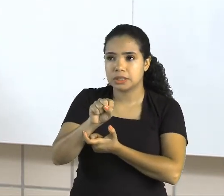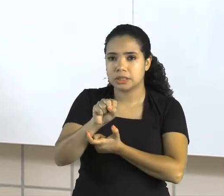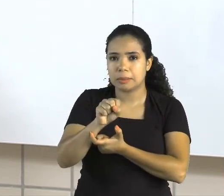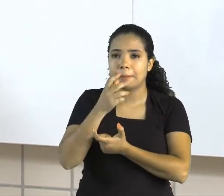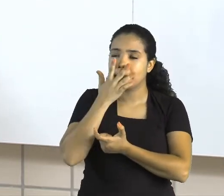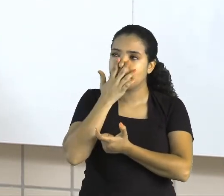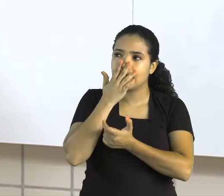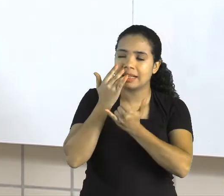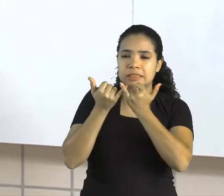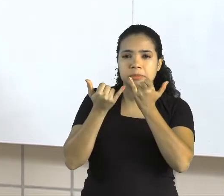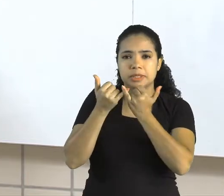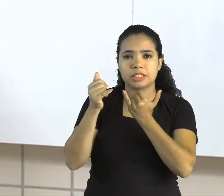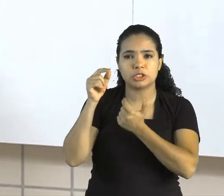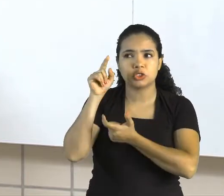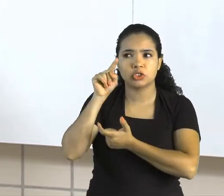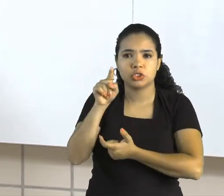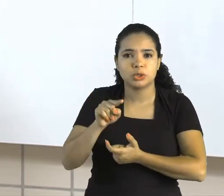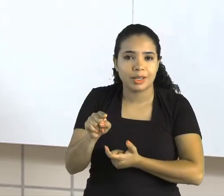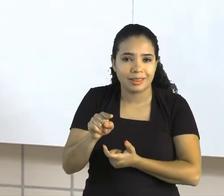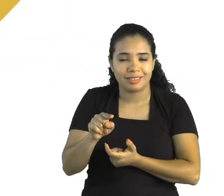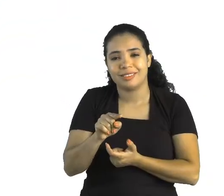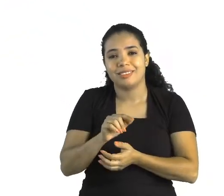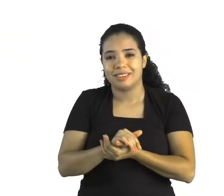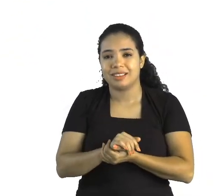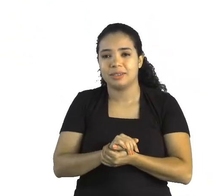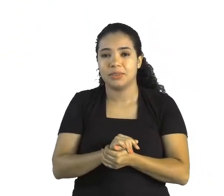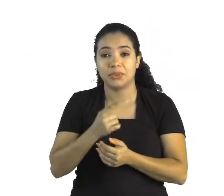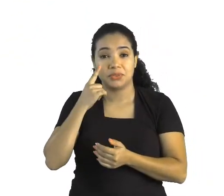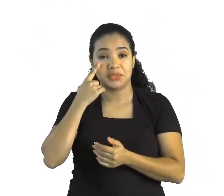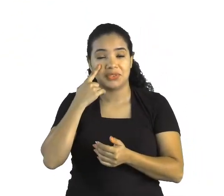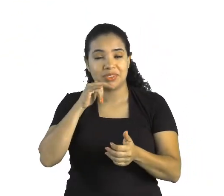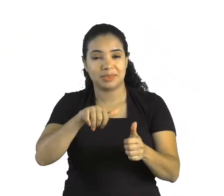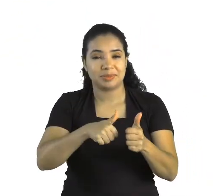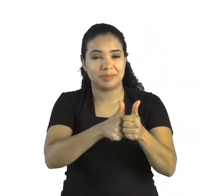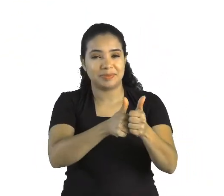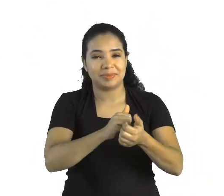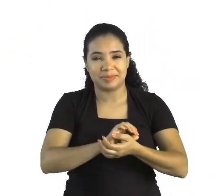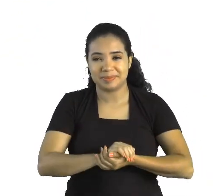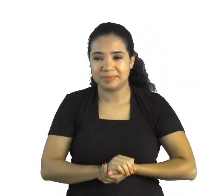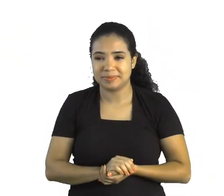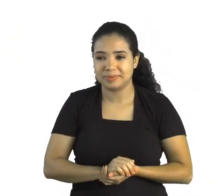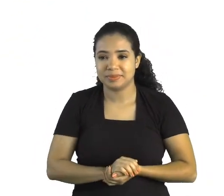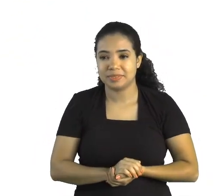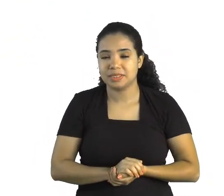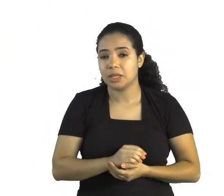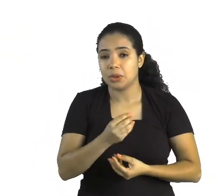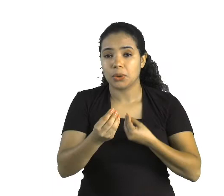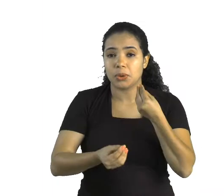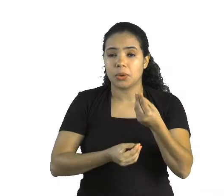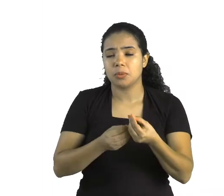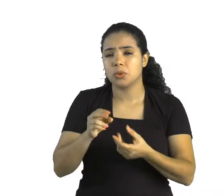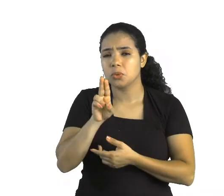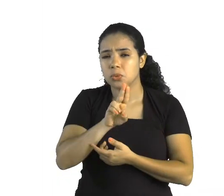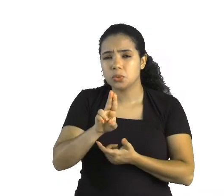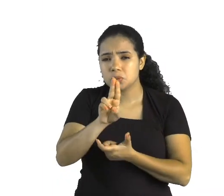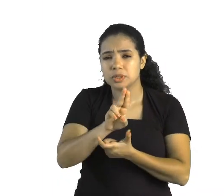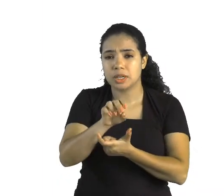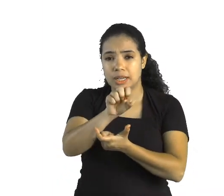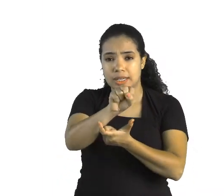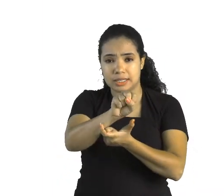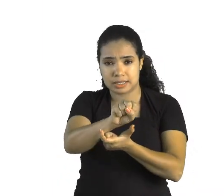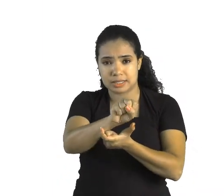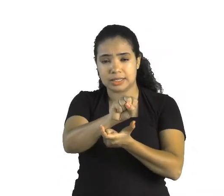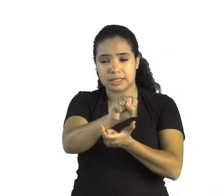Vamos aprender mais hoje? Então acompanhe comigo. Quando usar o S? Nas